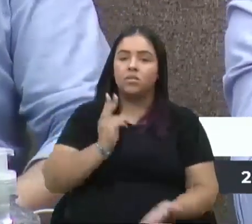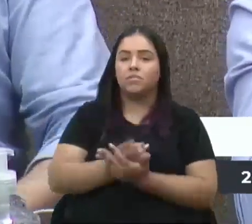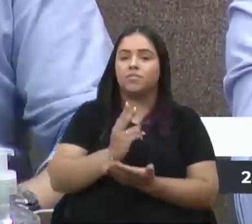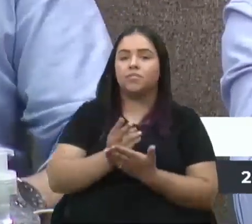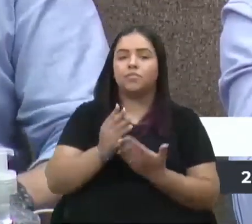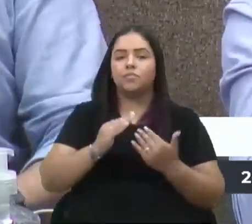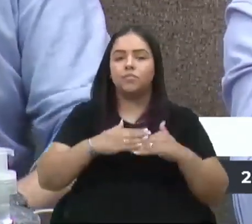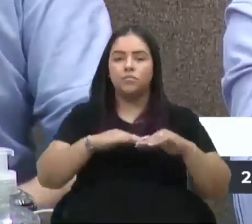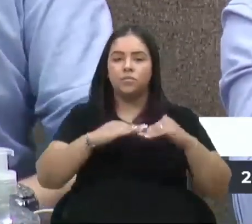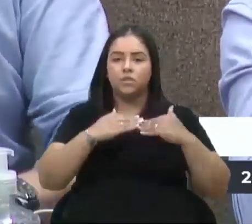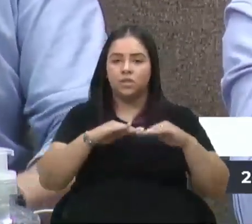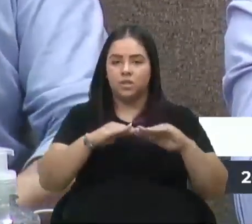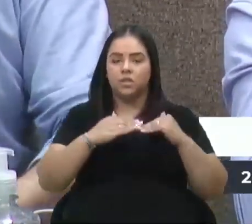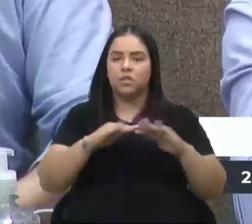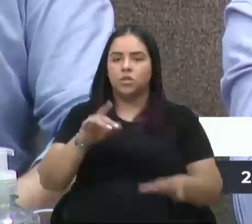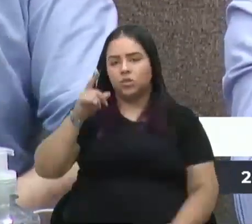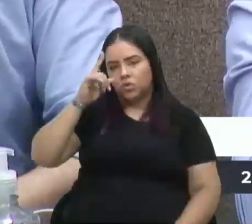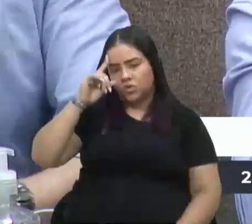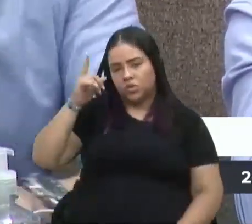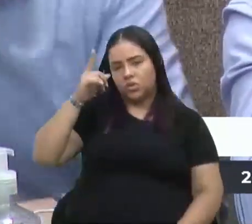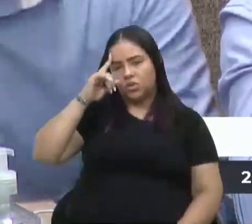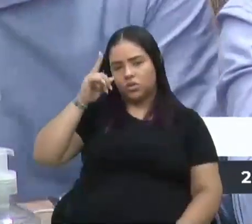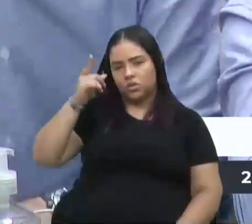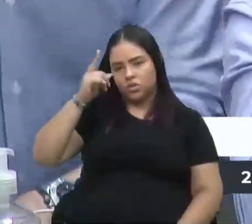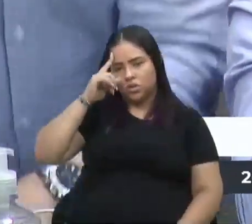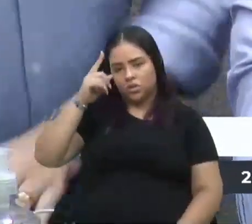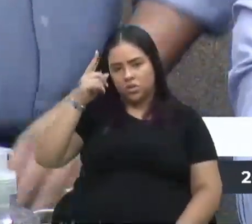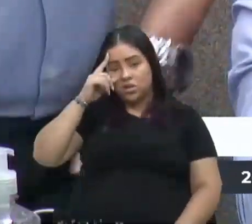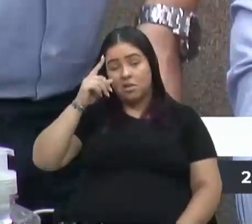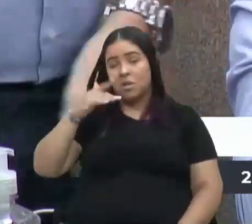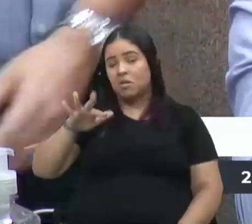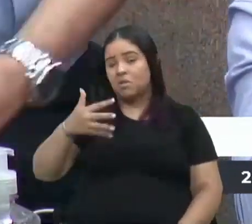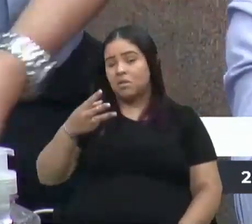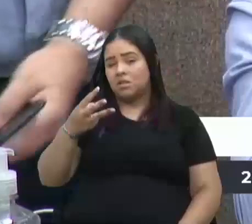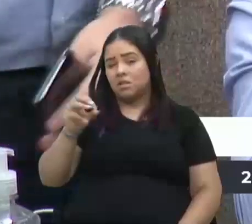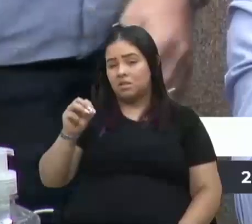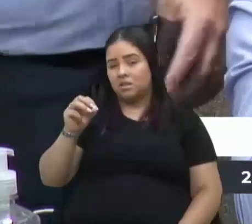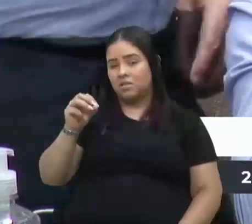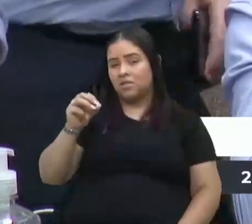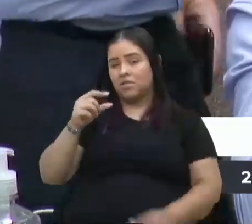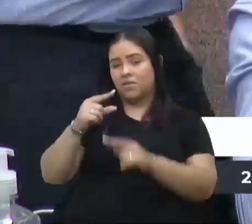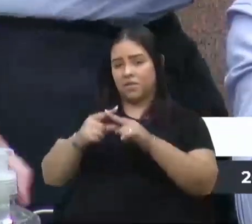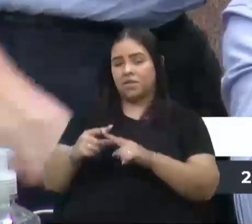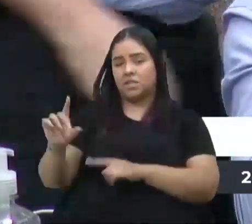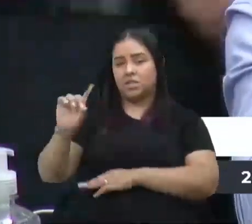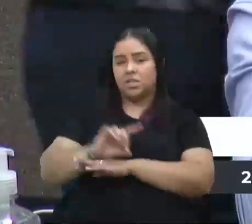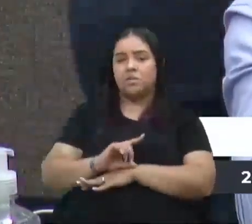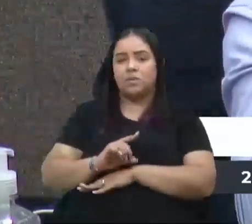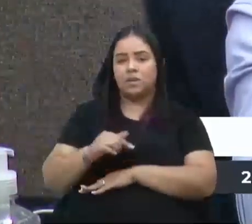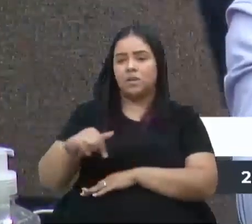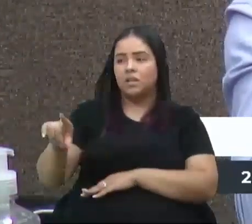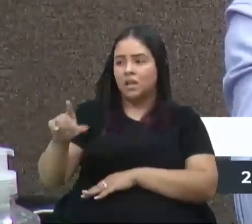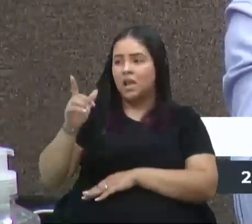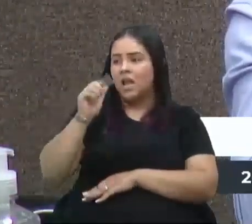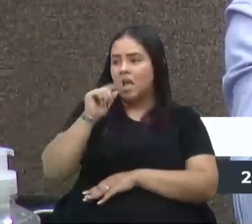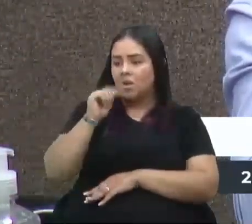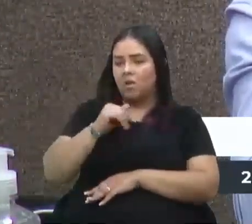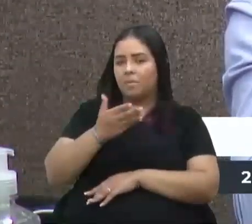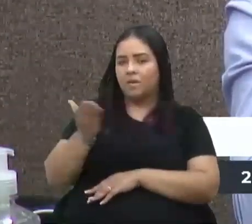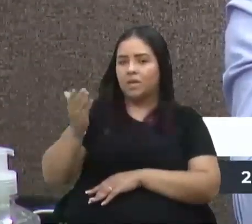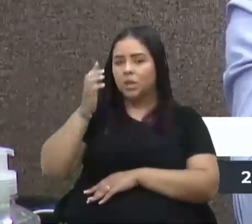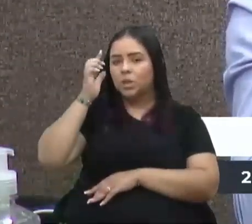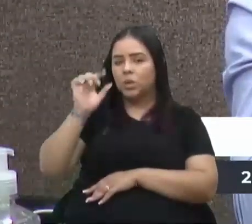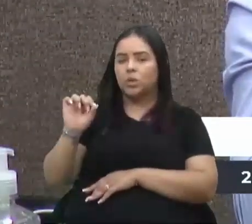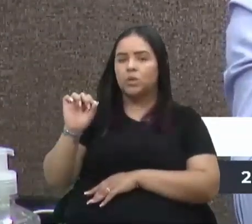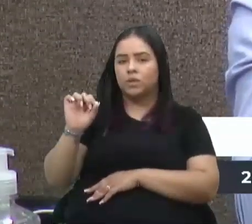pode ir lá todo dia. Deve ser uma média de 30 viagens por dia. Tá? Levando água para a caixa para os moradores